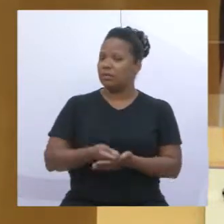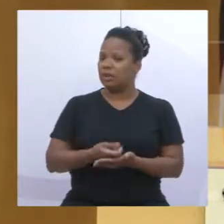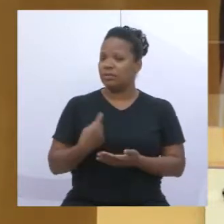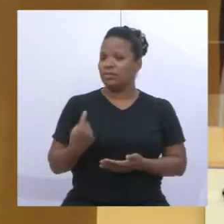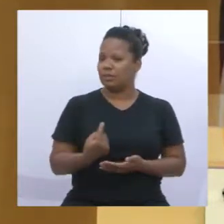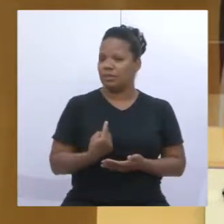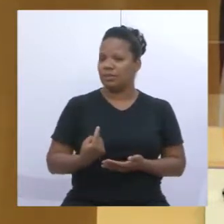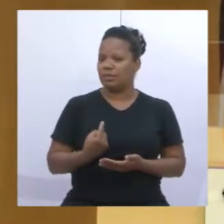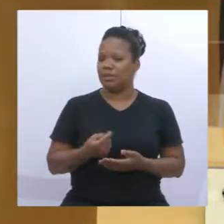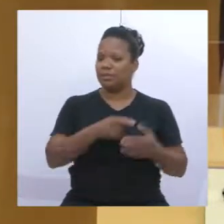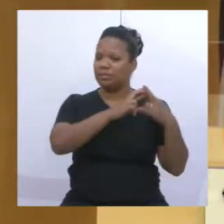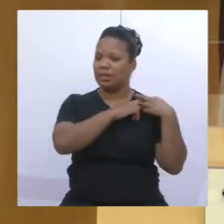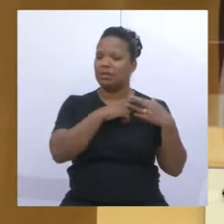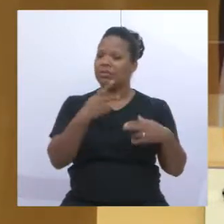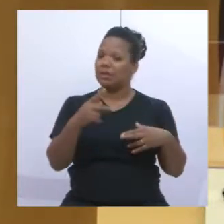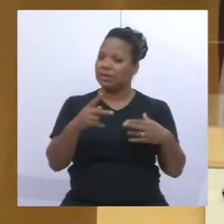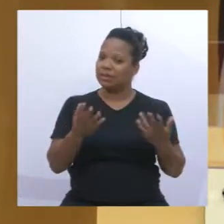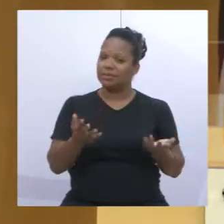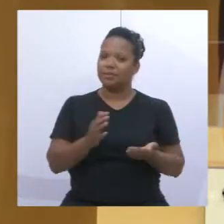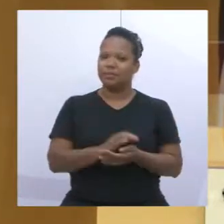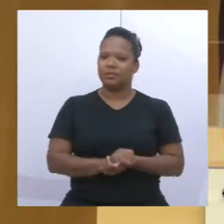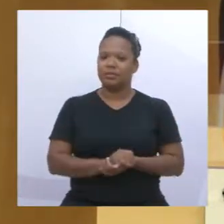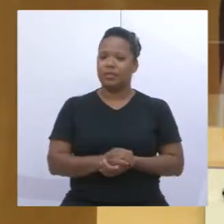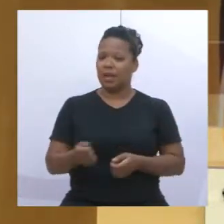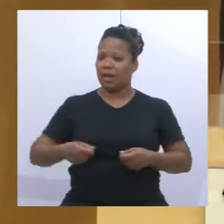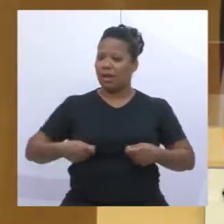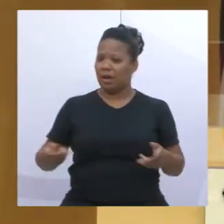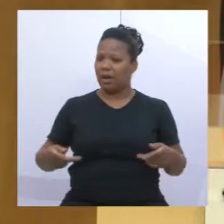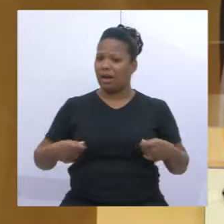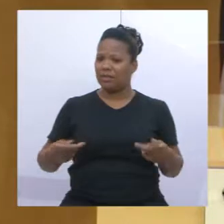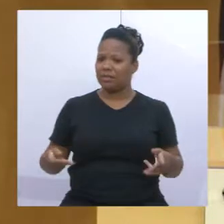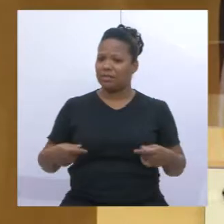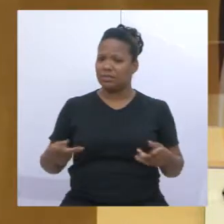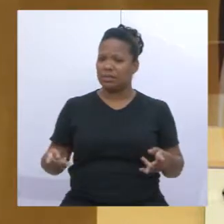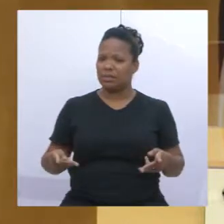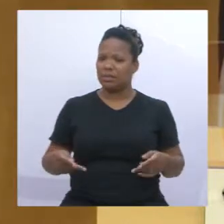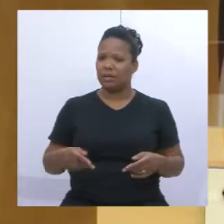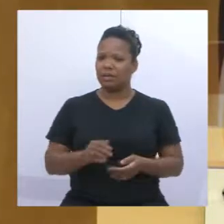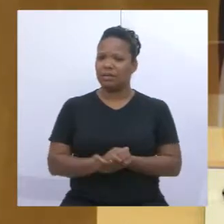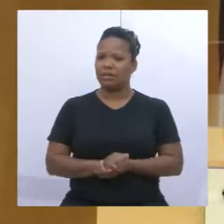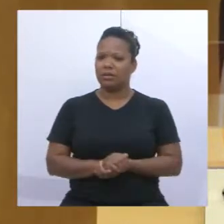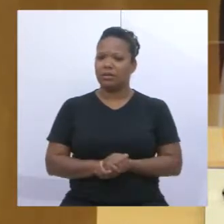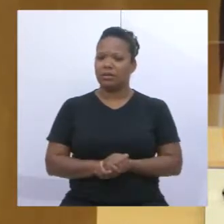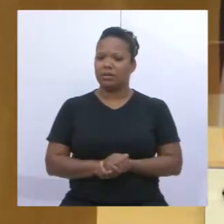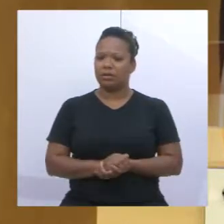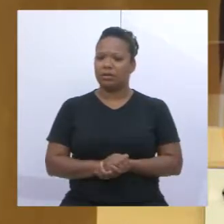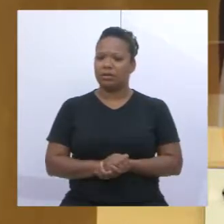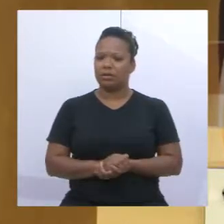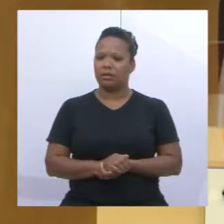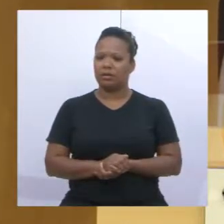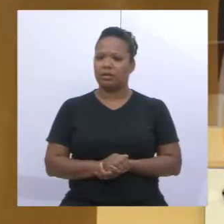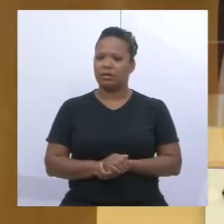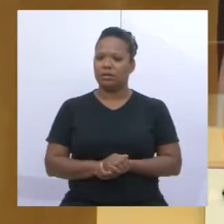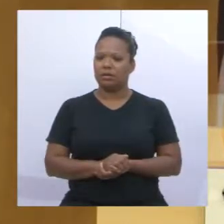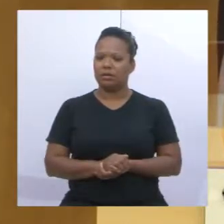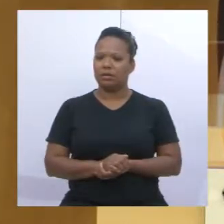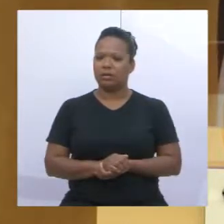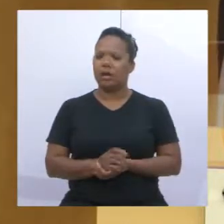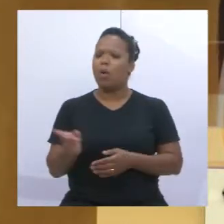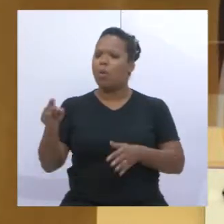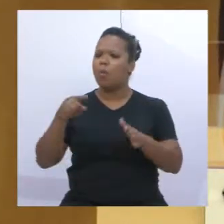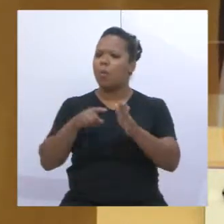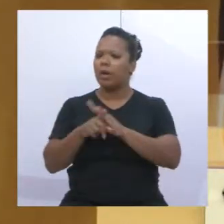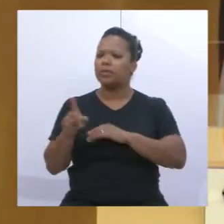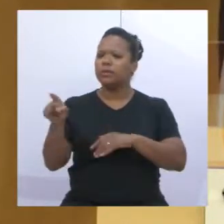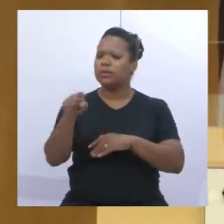responsabilidade fiscal, pois origina um gasto público sem originar a sua fonte de custeio orçamentária. E aí eu pergunto